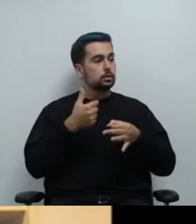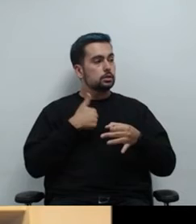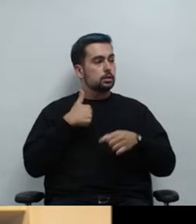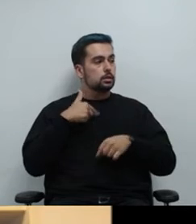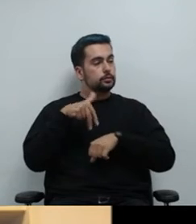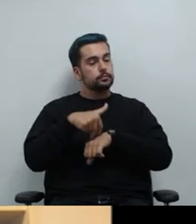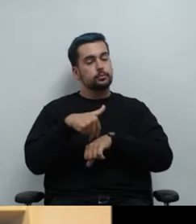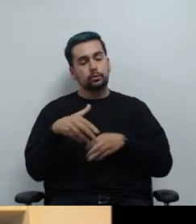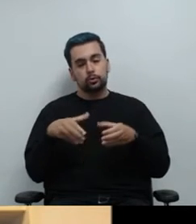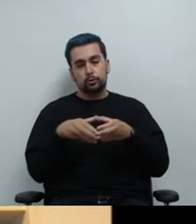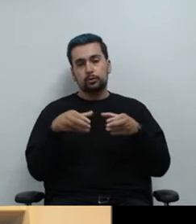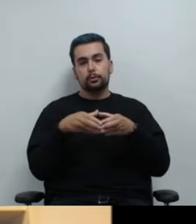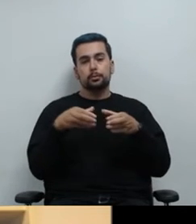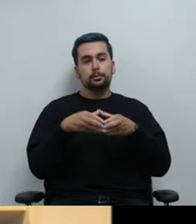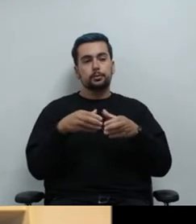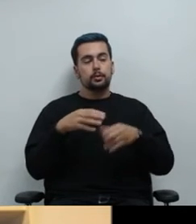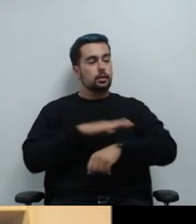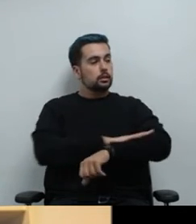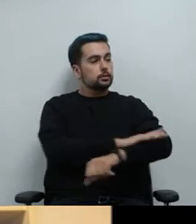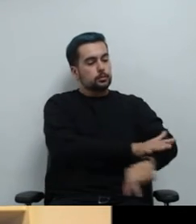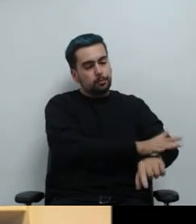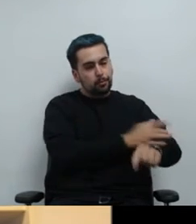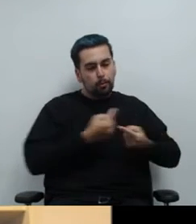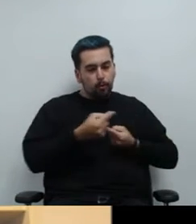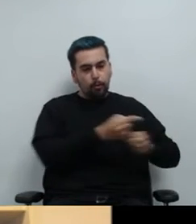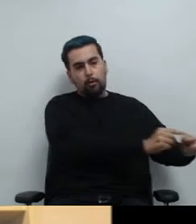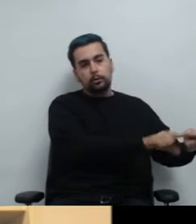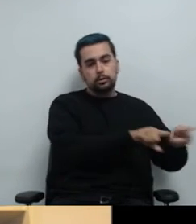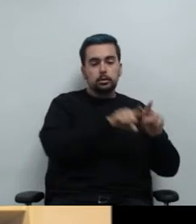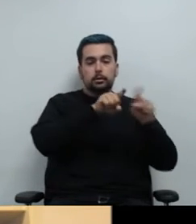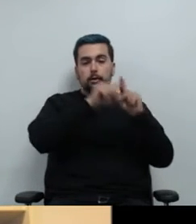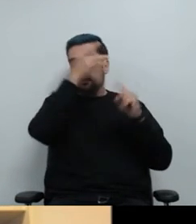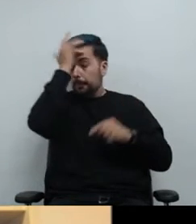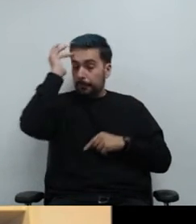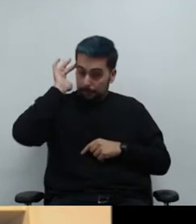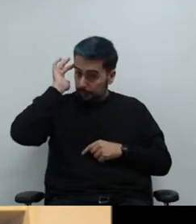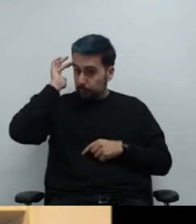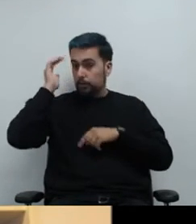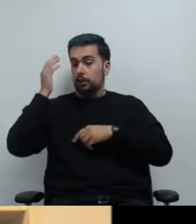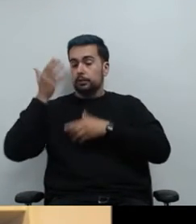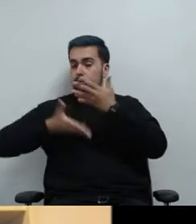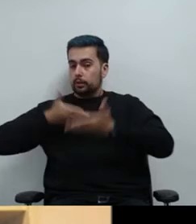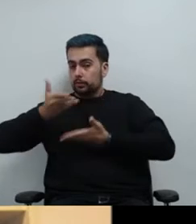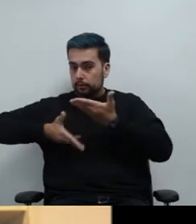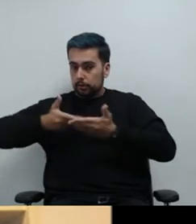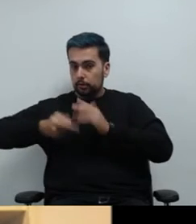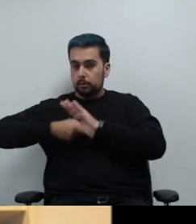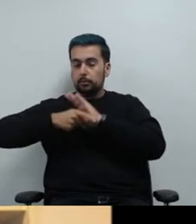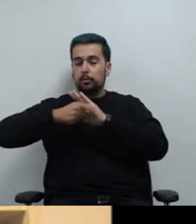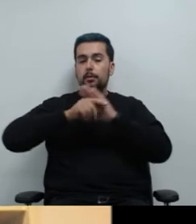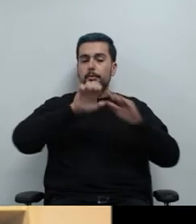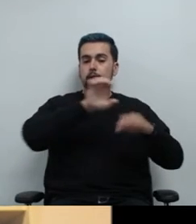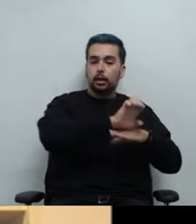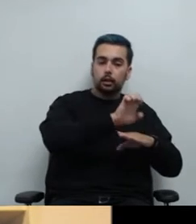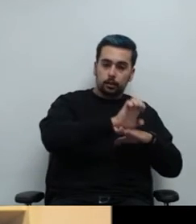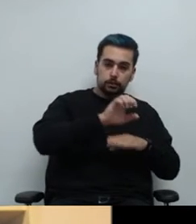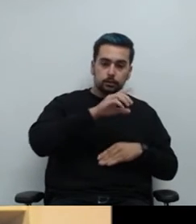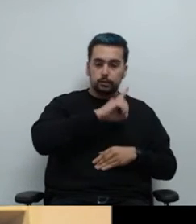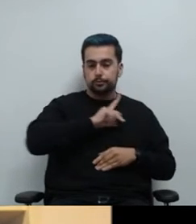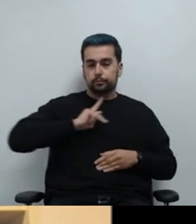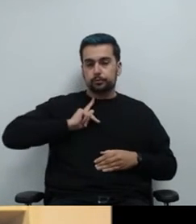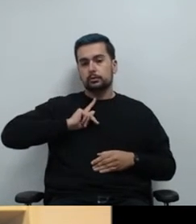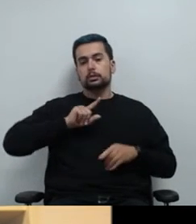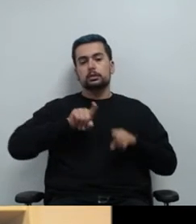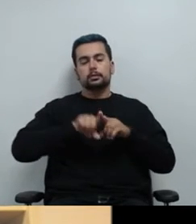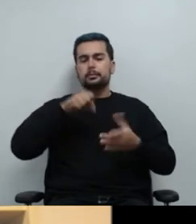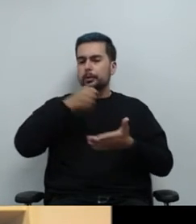do coletivo antirracista de defensores, servidores e estagiários da Defensoria Pública de São Paulo e